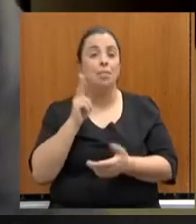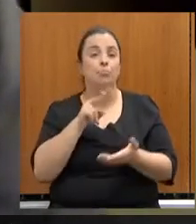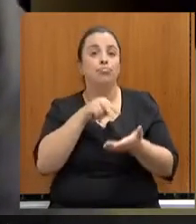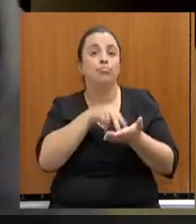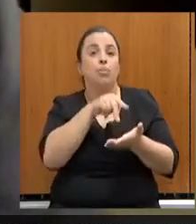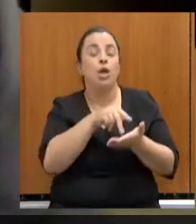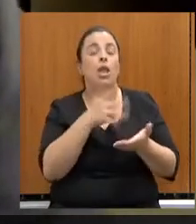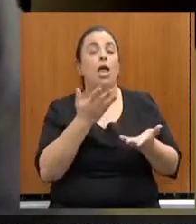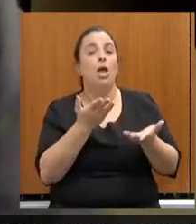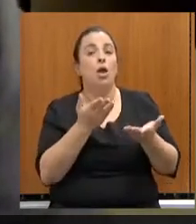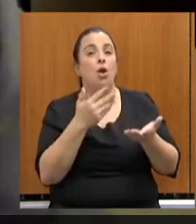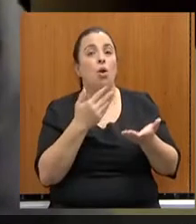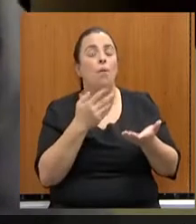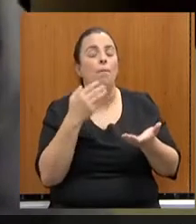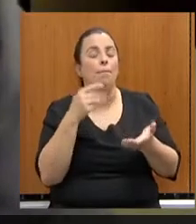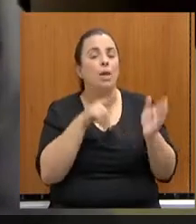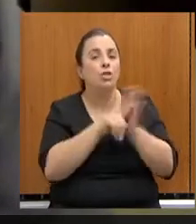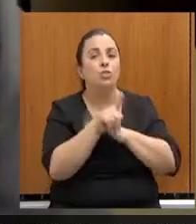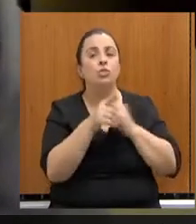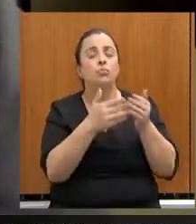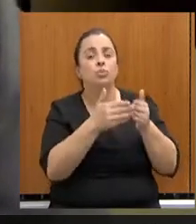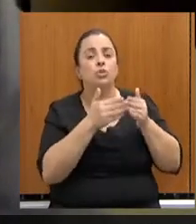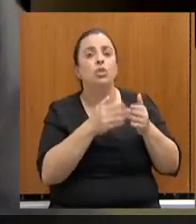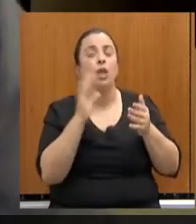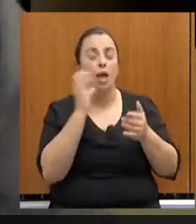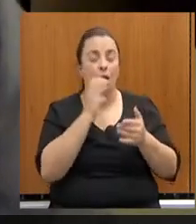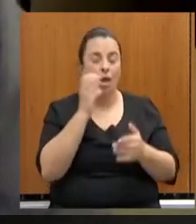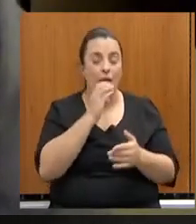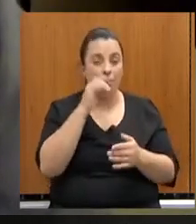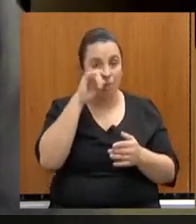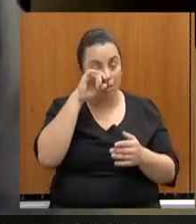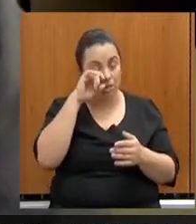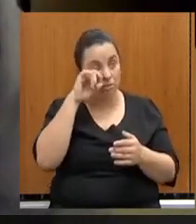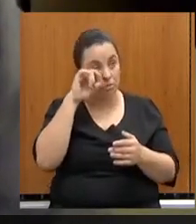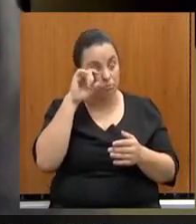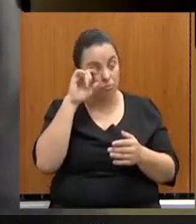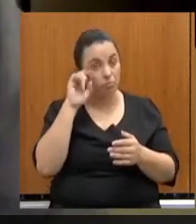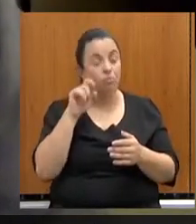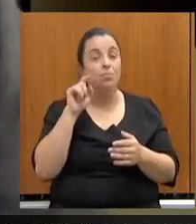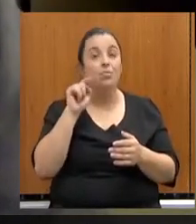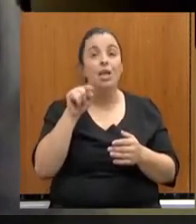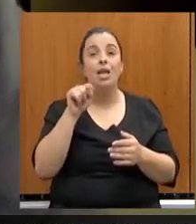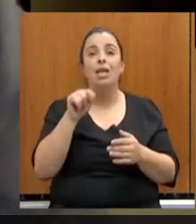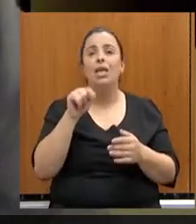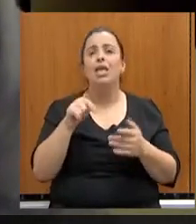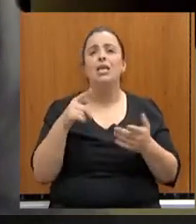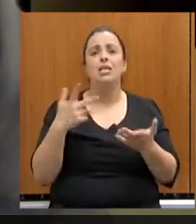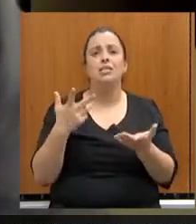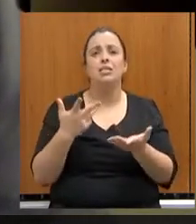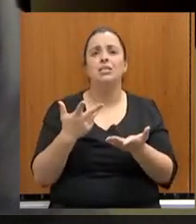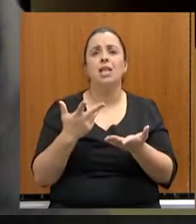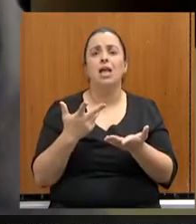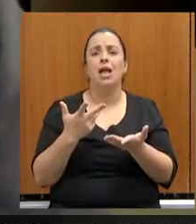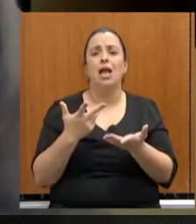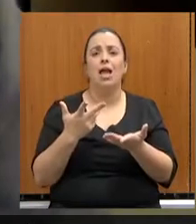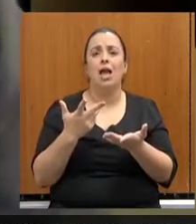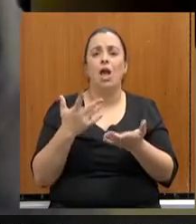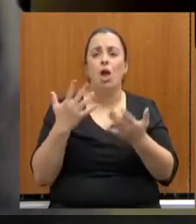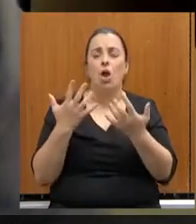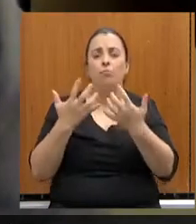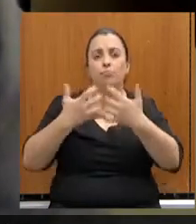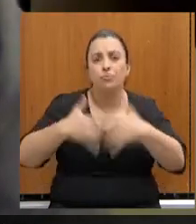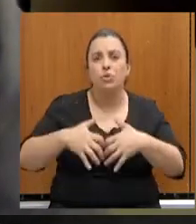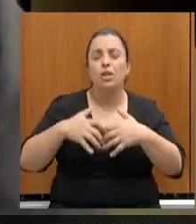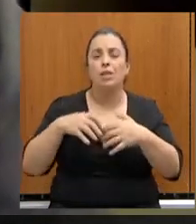de agilização da celeridade é para que dessem instaladas ela